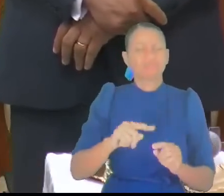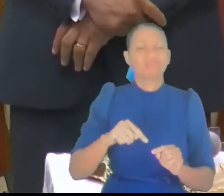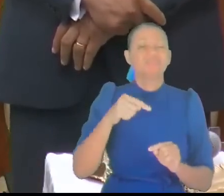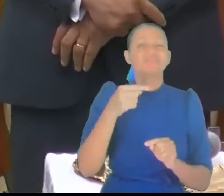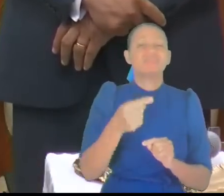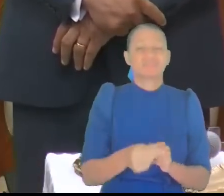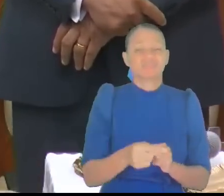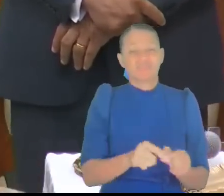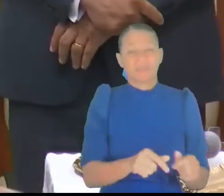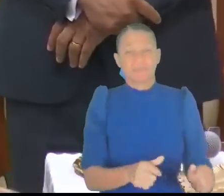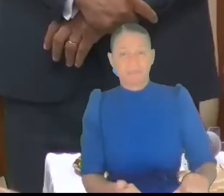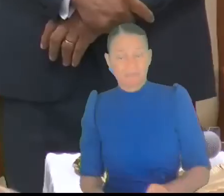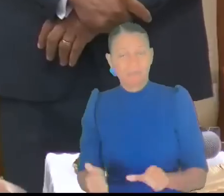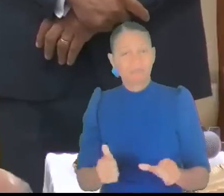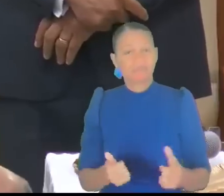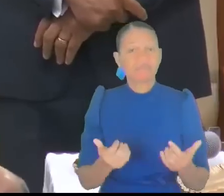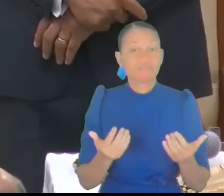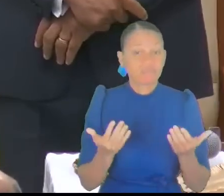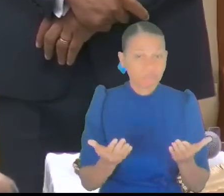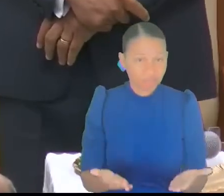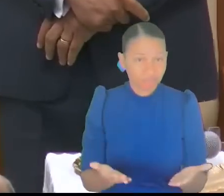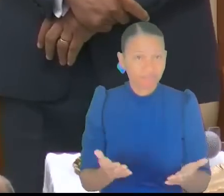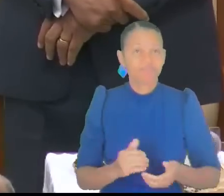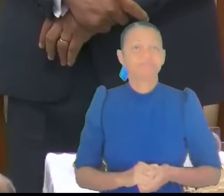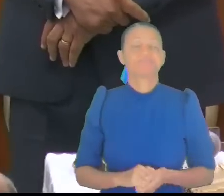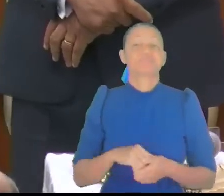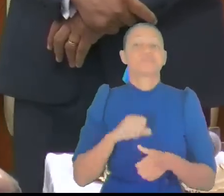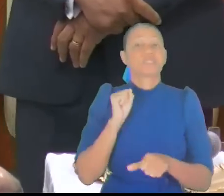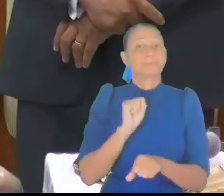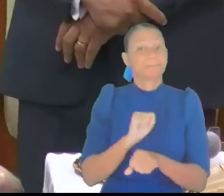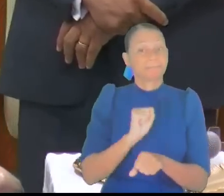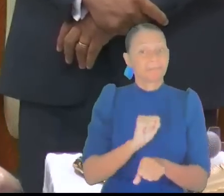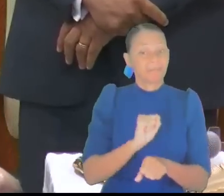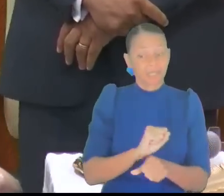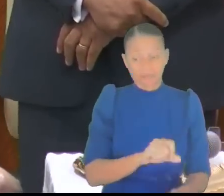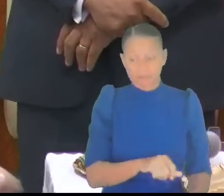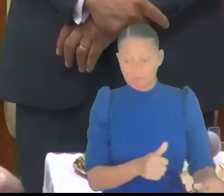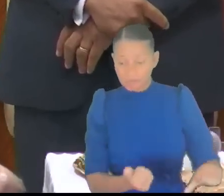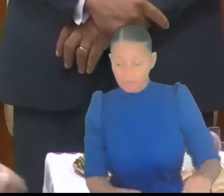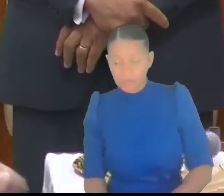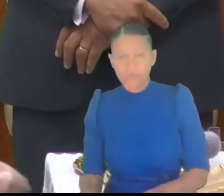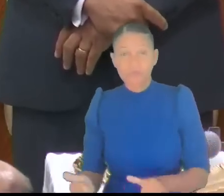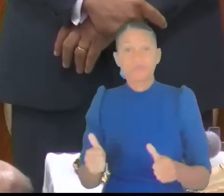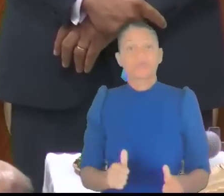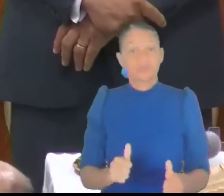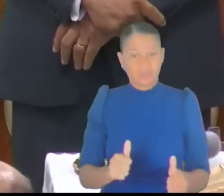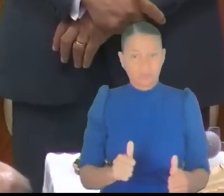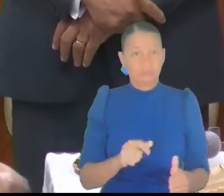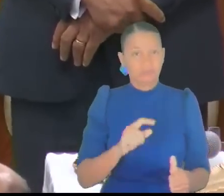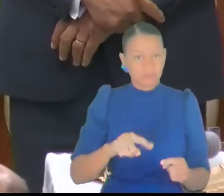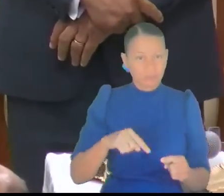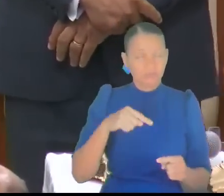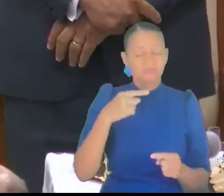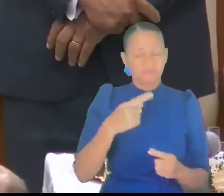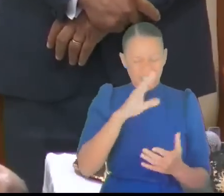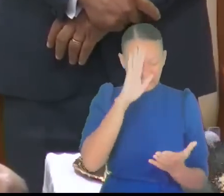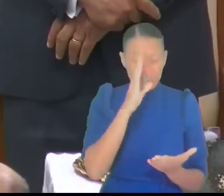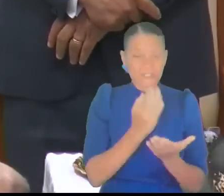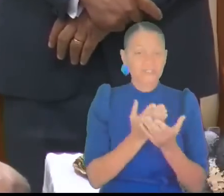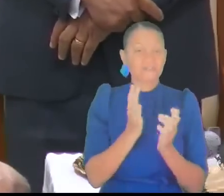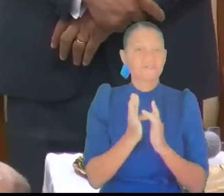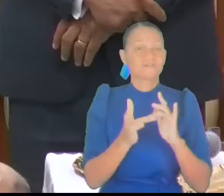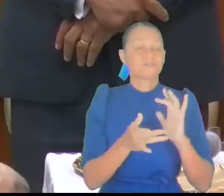ser batizado. Então, vamos aguardar o batismo. Quando houver batismo, você, depois que crer em Cristo,